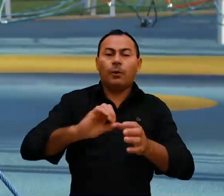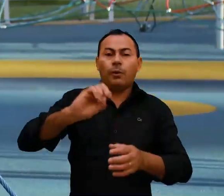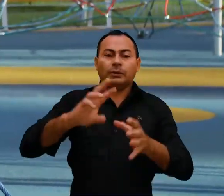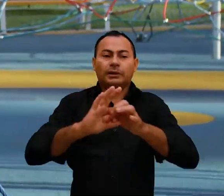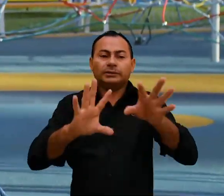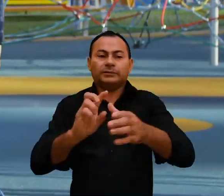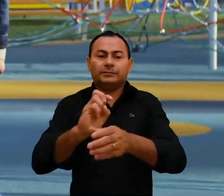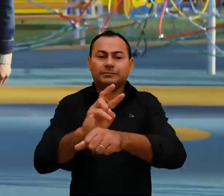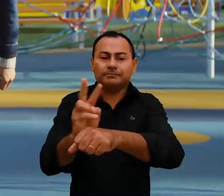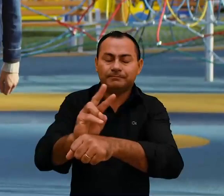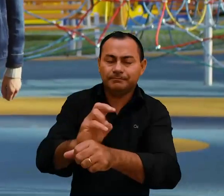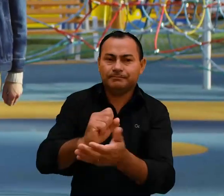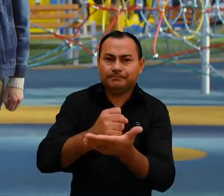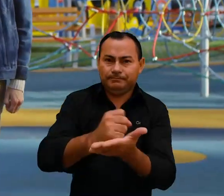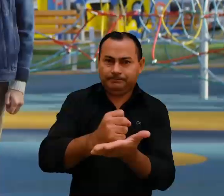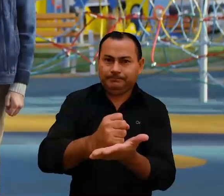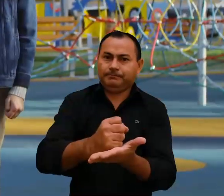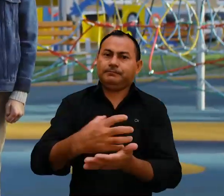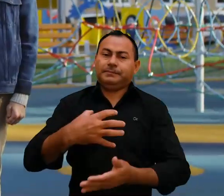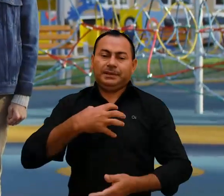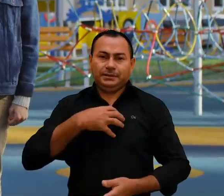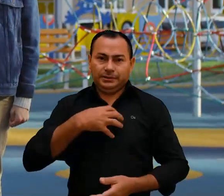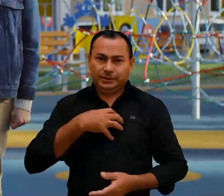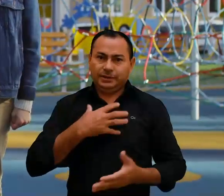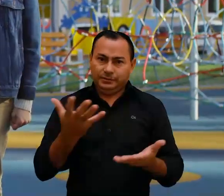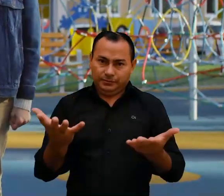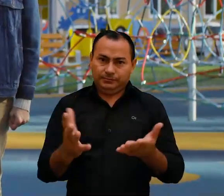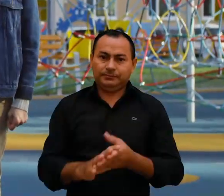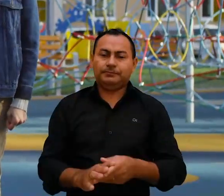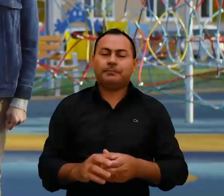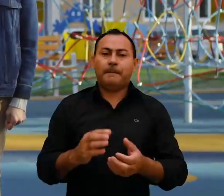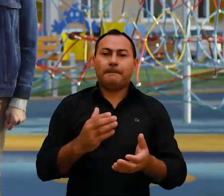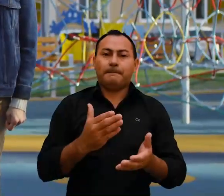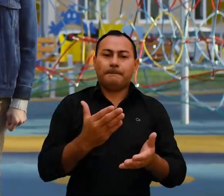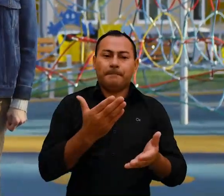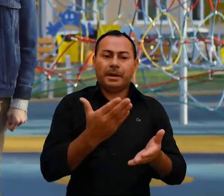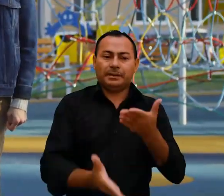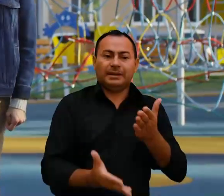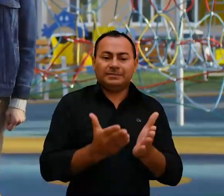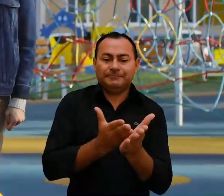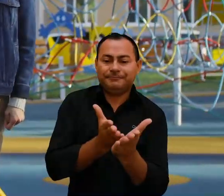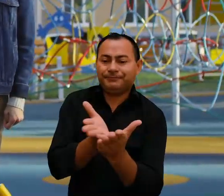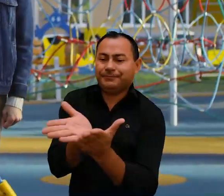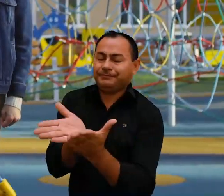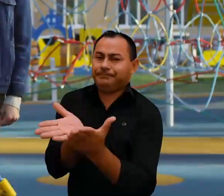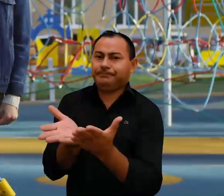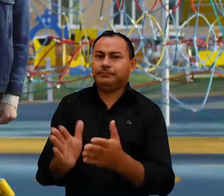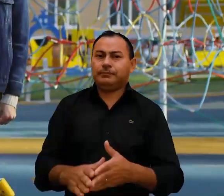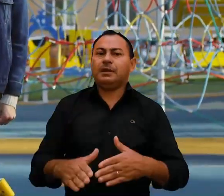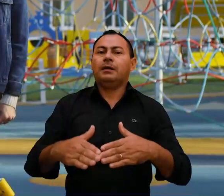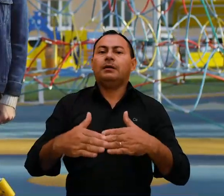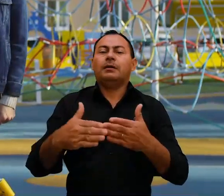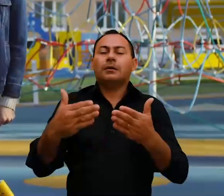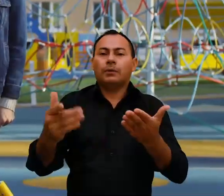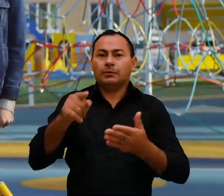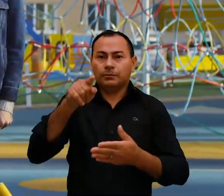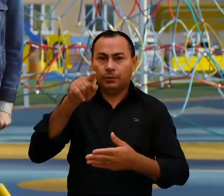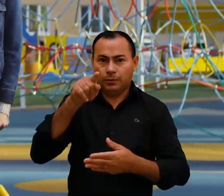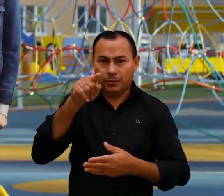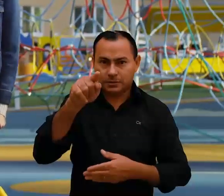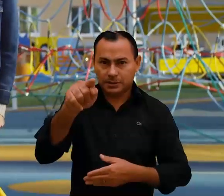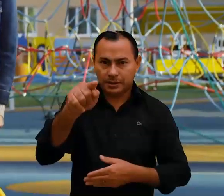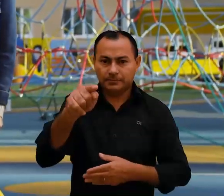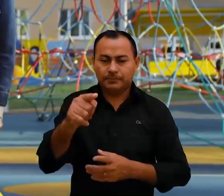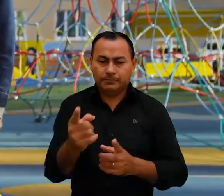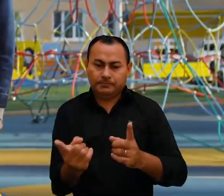ou se deixando controlar por ela é dessa forma que acabamos nos perdendo e quando